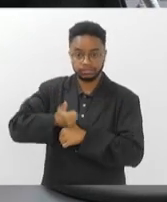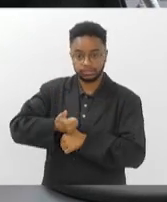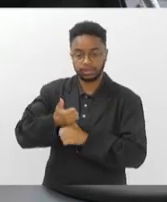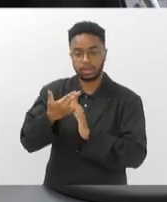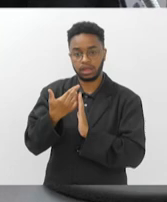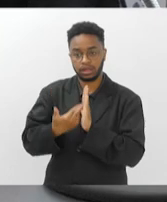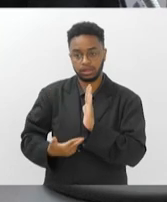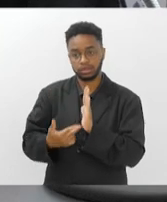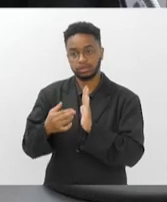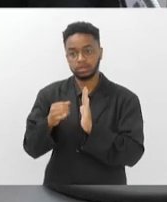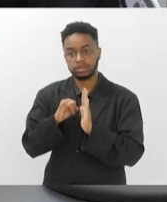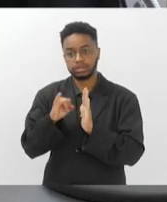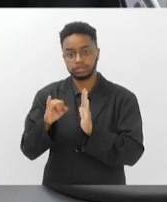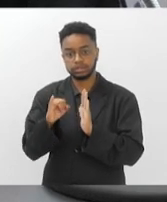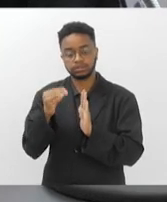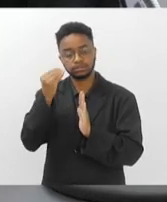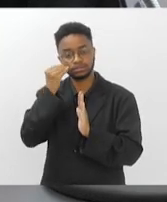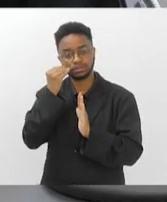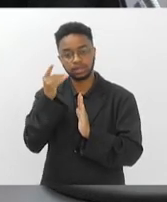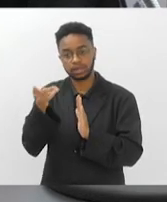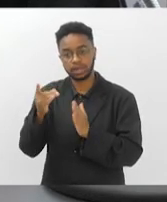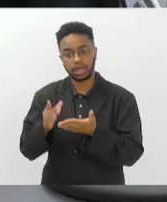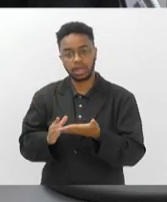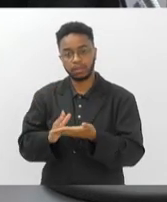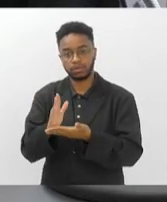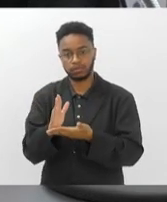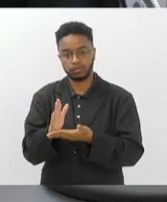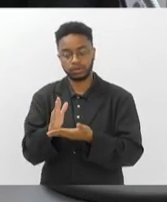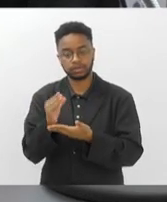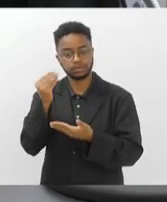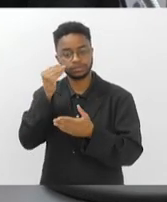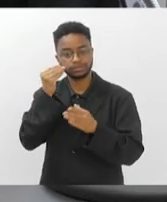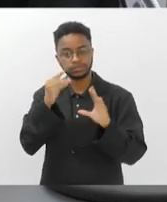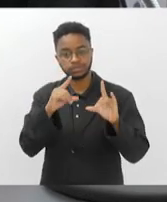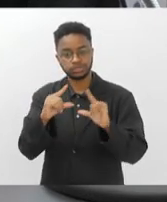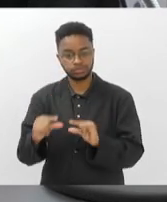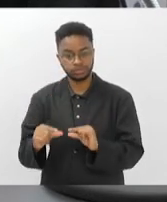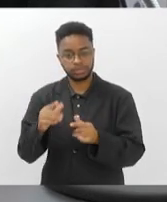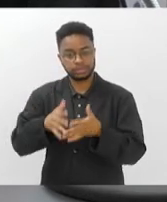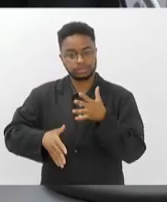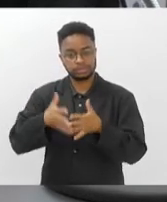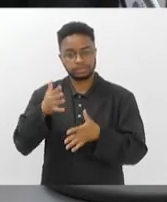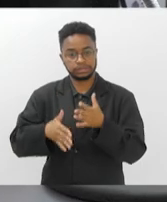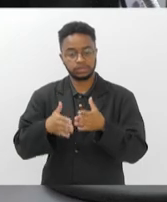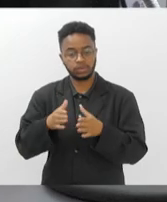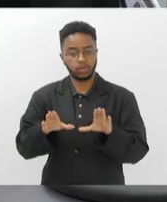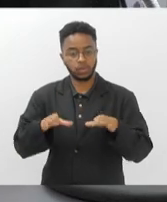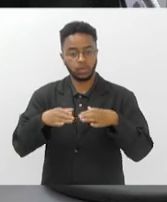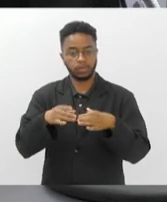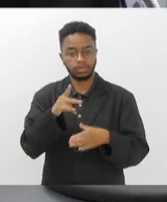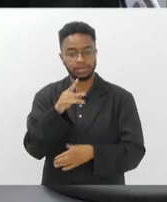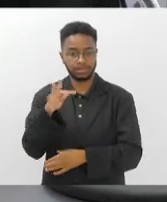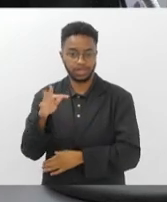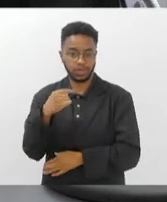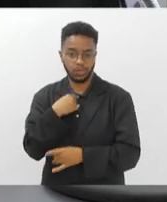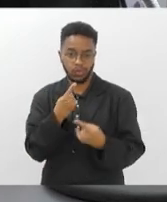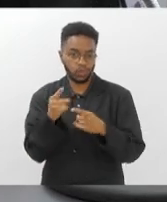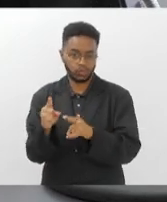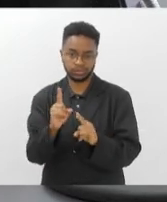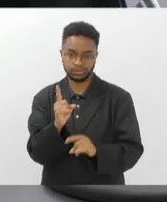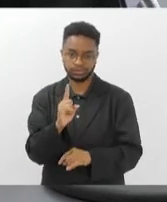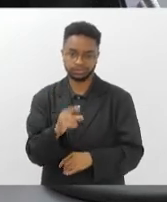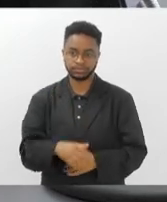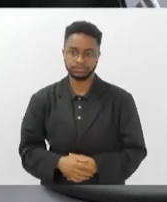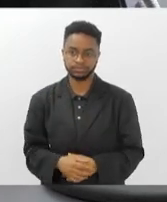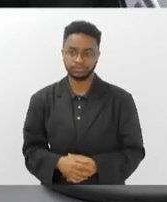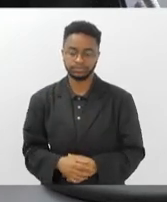deferir para dirimir esse conflito na bancada do PT, eu não me oponho. Não me oponho.